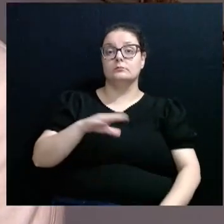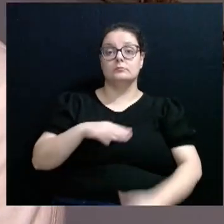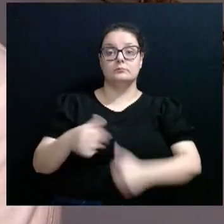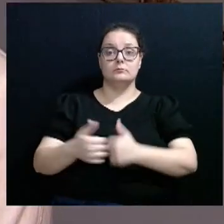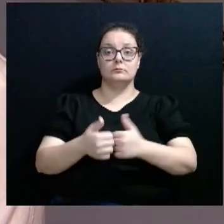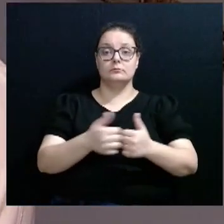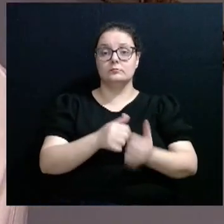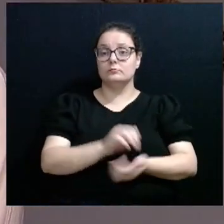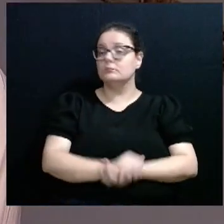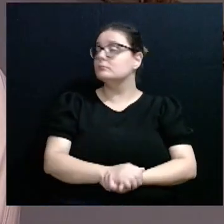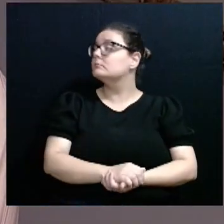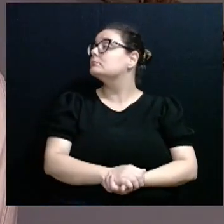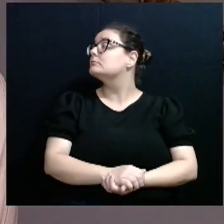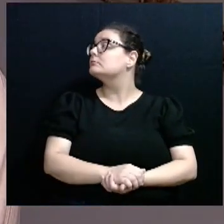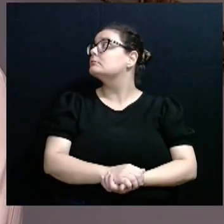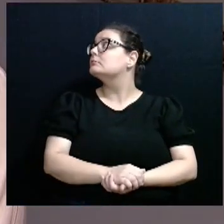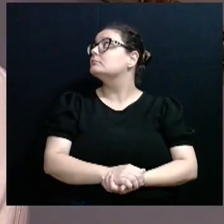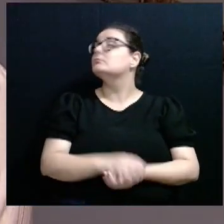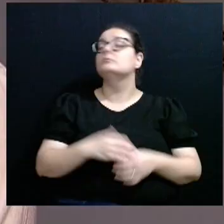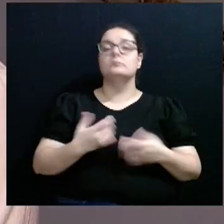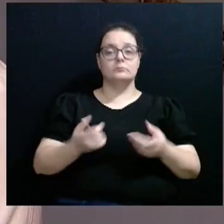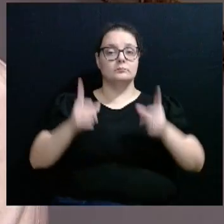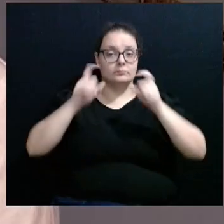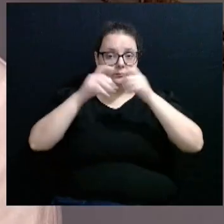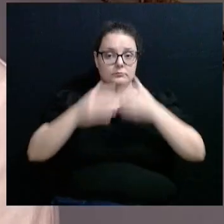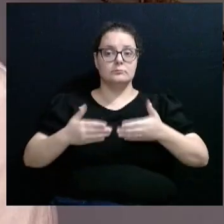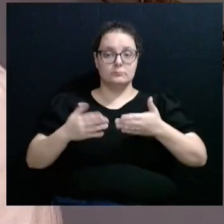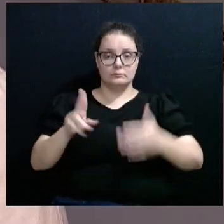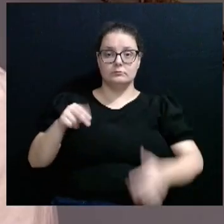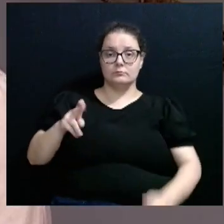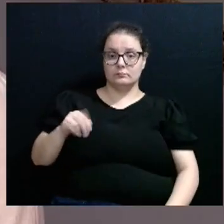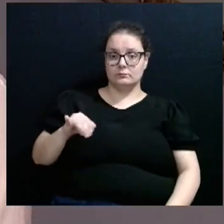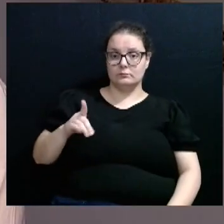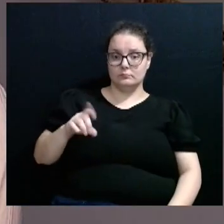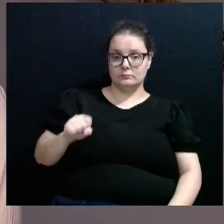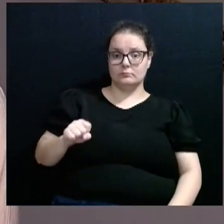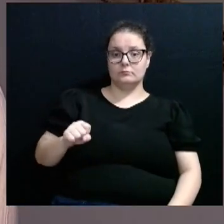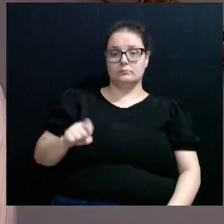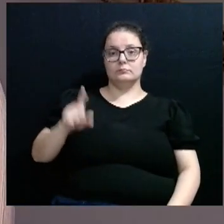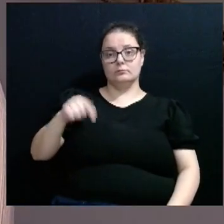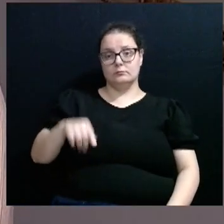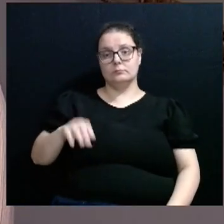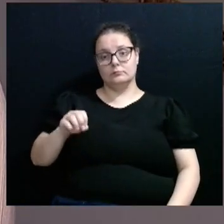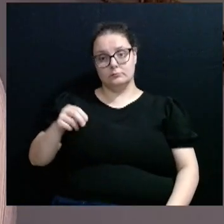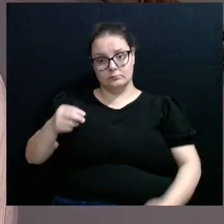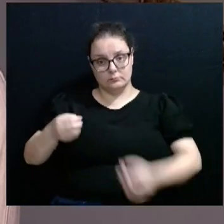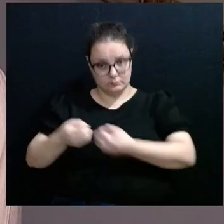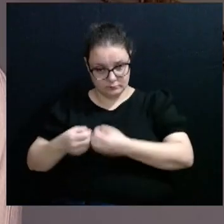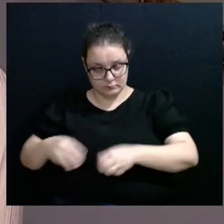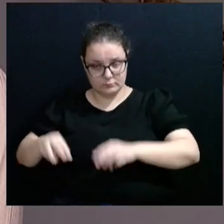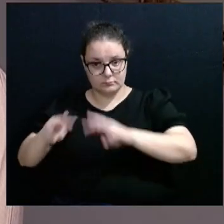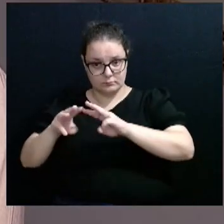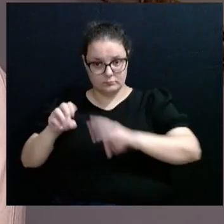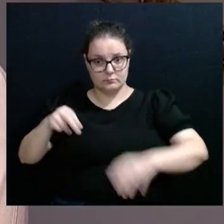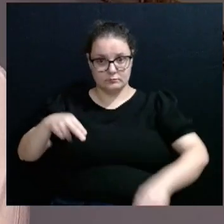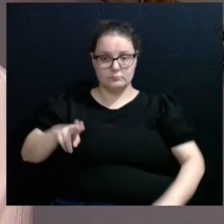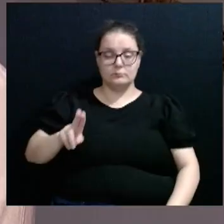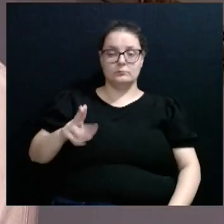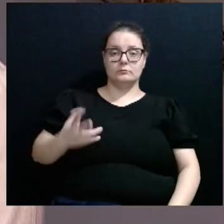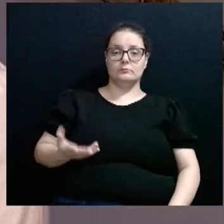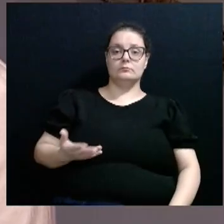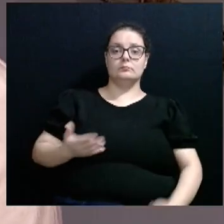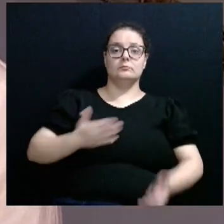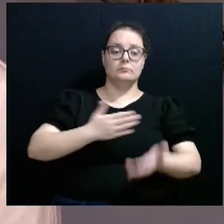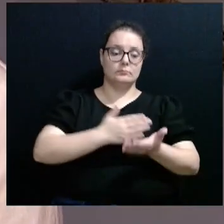um desafio, né, trazido pela UNAIDS, né, que é da ONU, né, a gente teve uma conversa no começo do ano, né, e